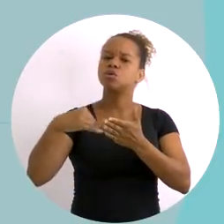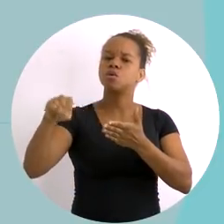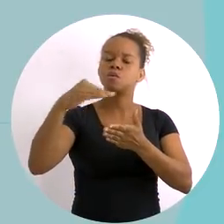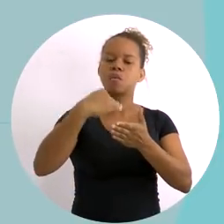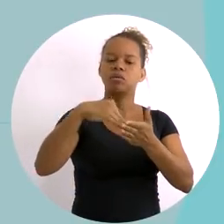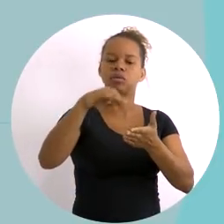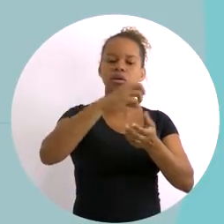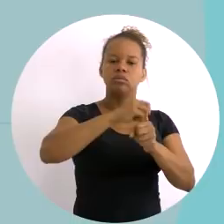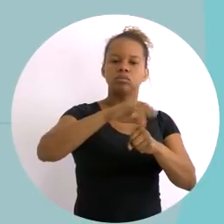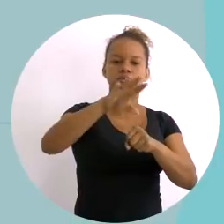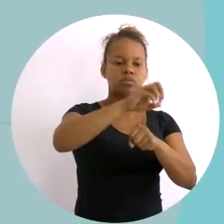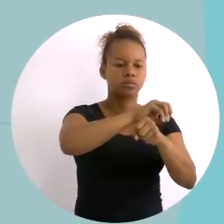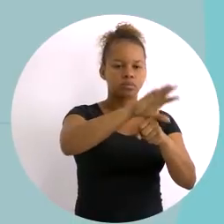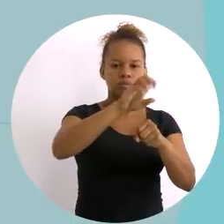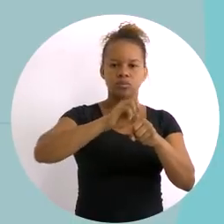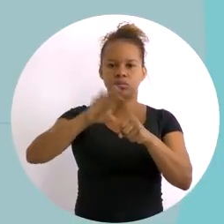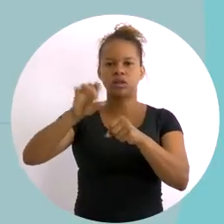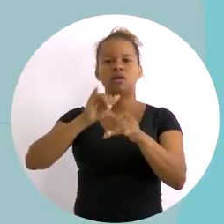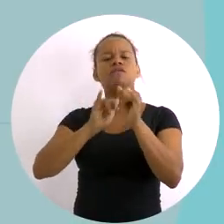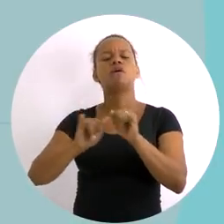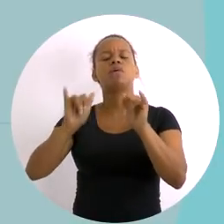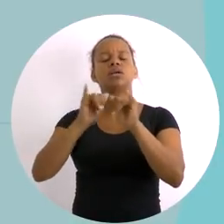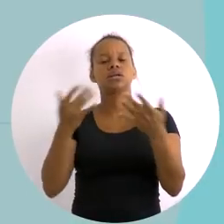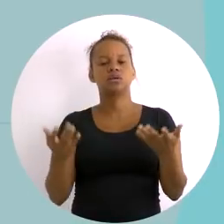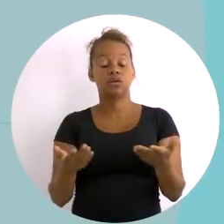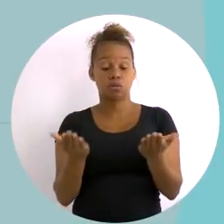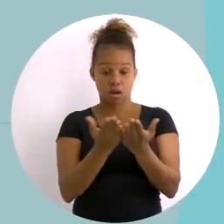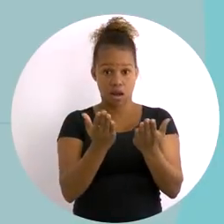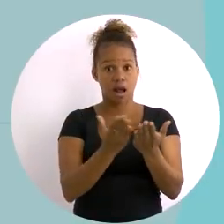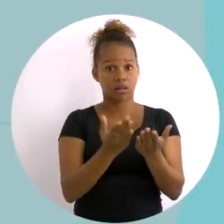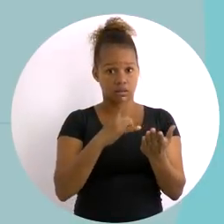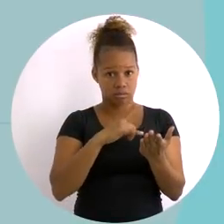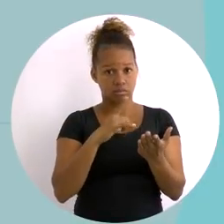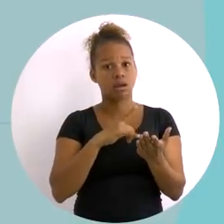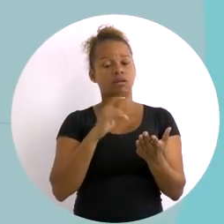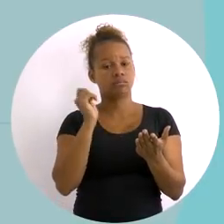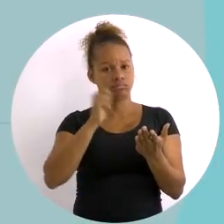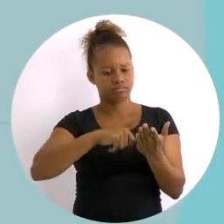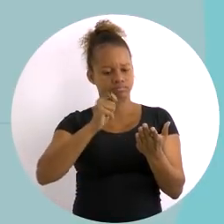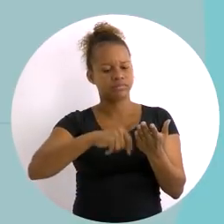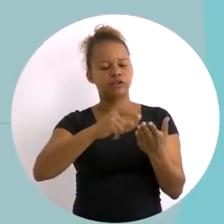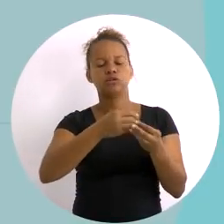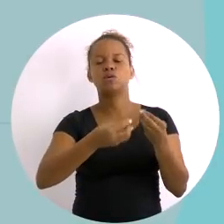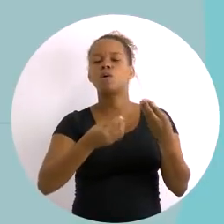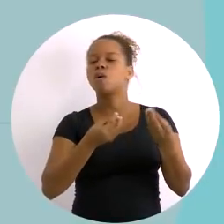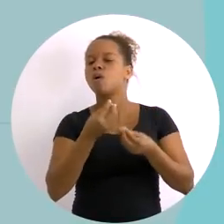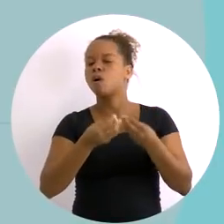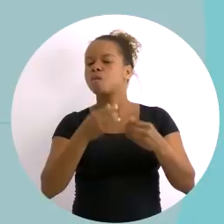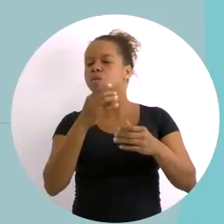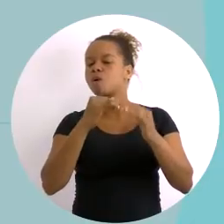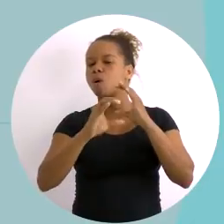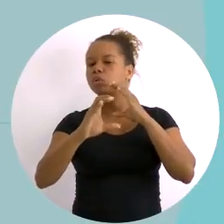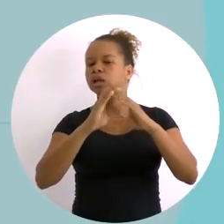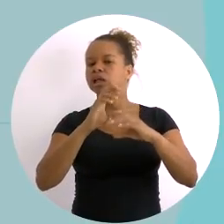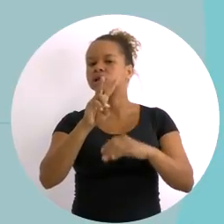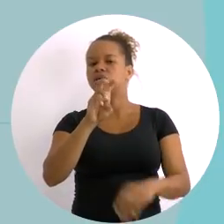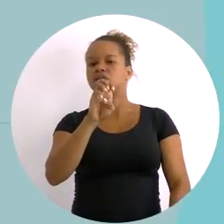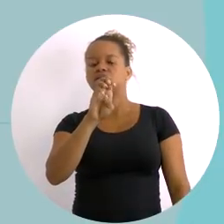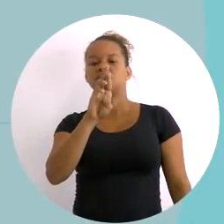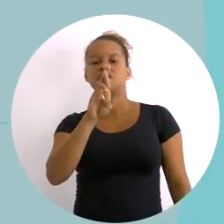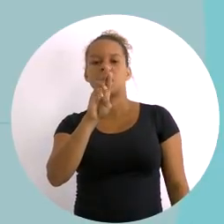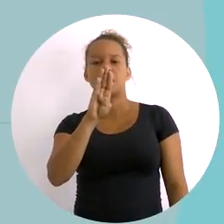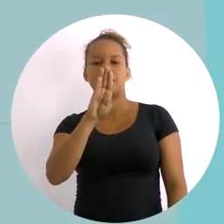essas informações? Seu caderno, ele também traz os principais tipos de comunicação. Comunicação verbal,